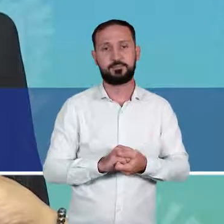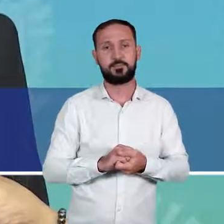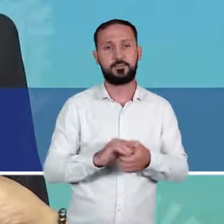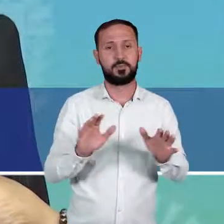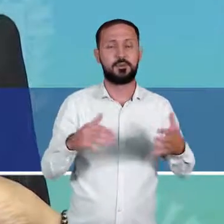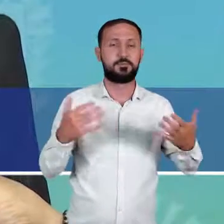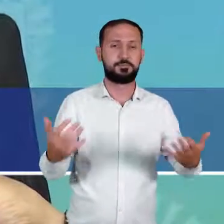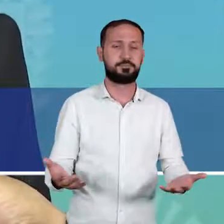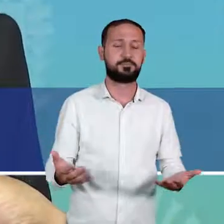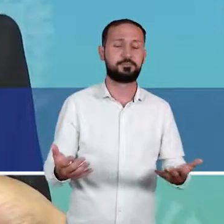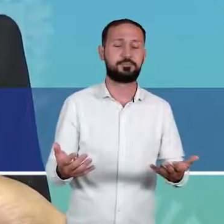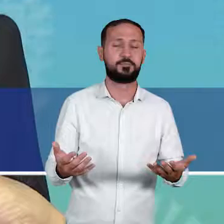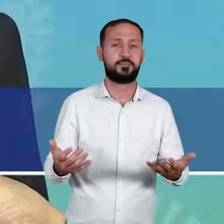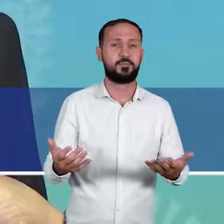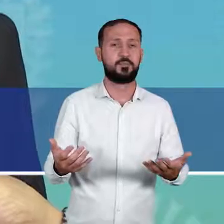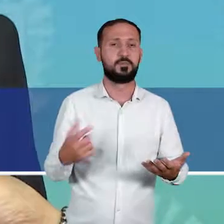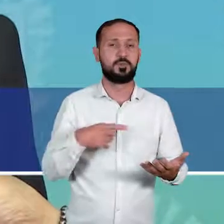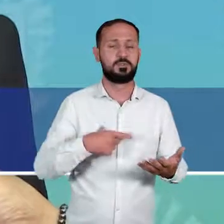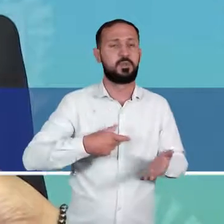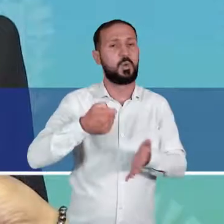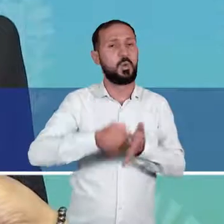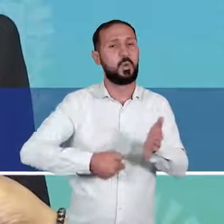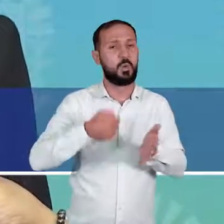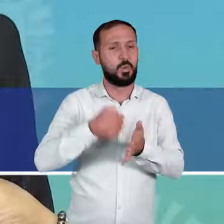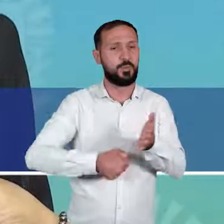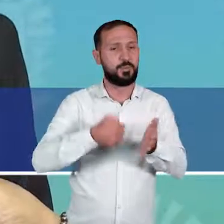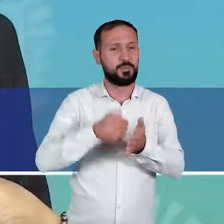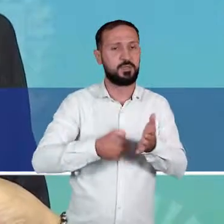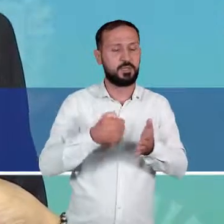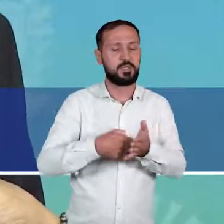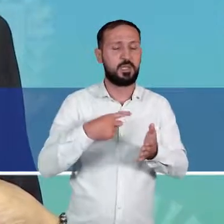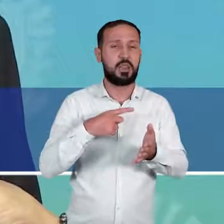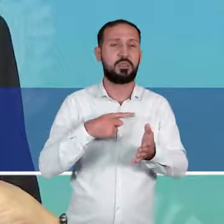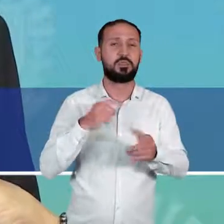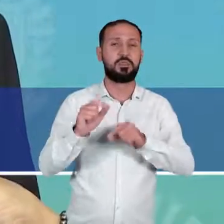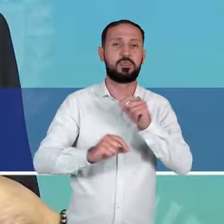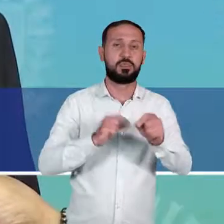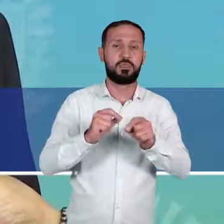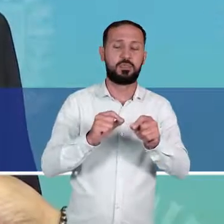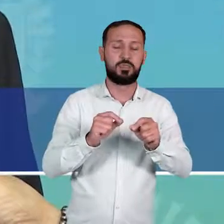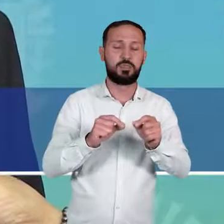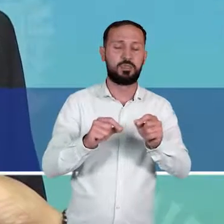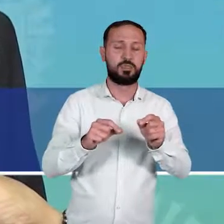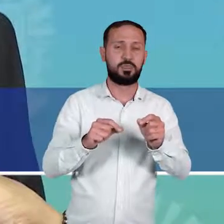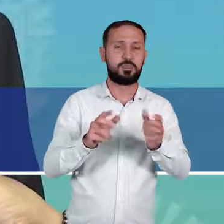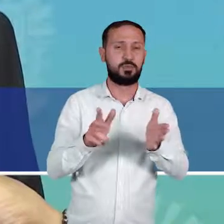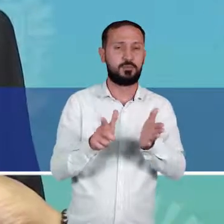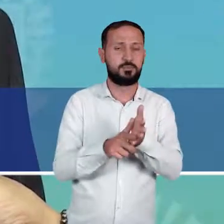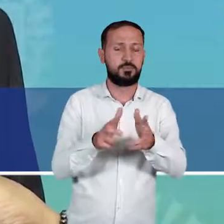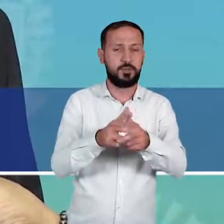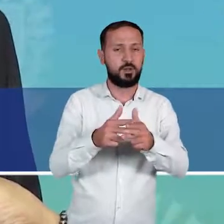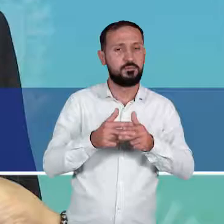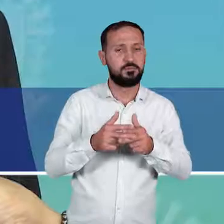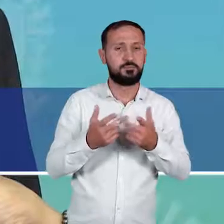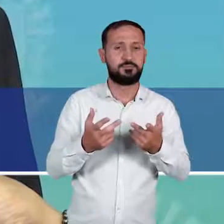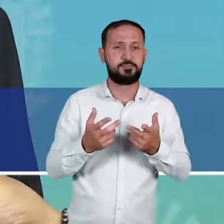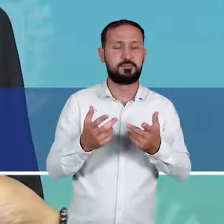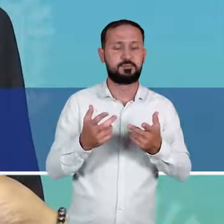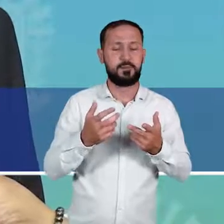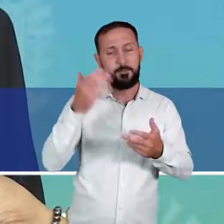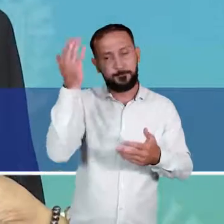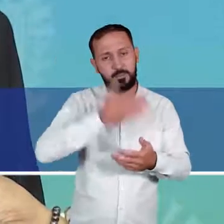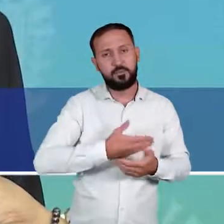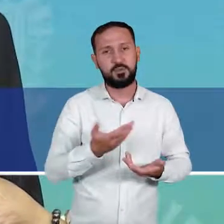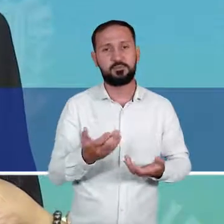No entanto, eles são obrigados a carregar laudos médicos para essa comprovação.